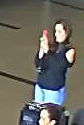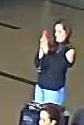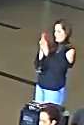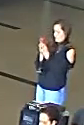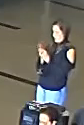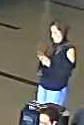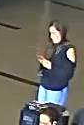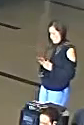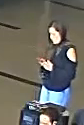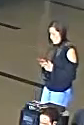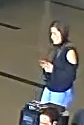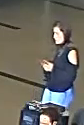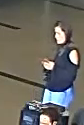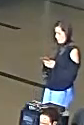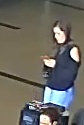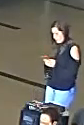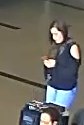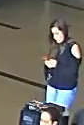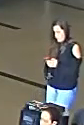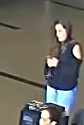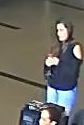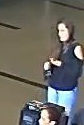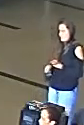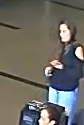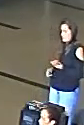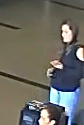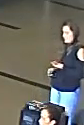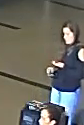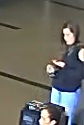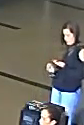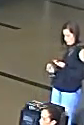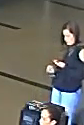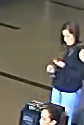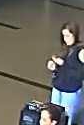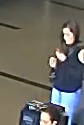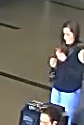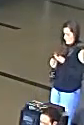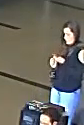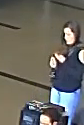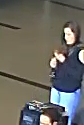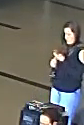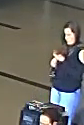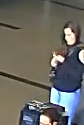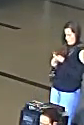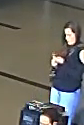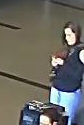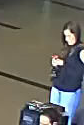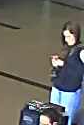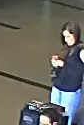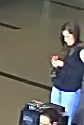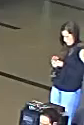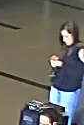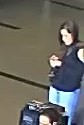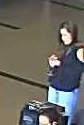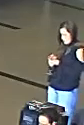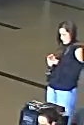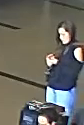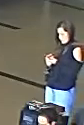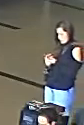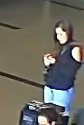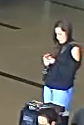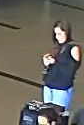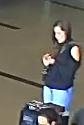vários deputados T trazido debates e todos os deputados né Betão que apresentaram aqui reivindicação foram aprovados porque